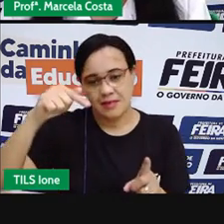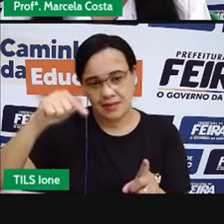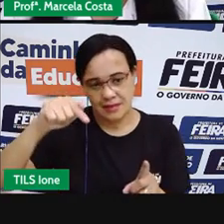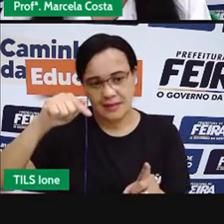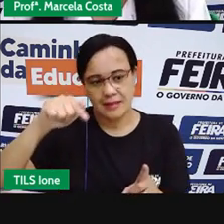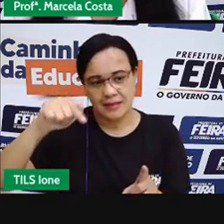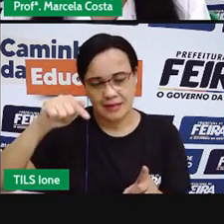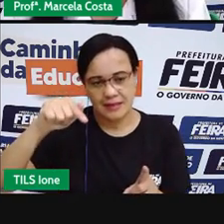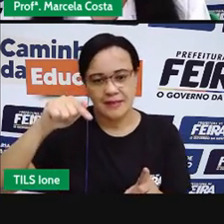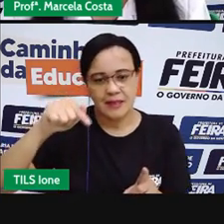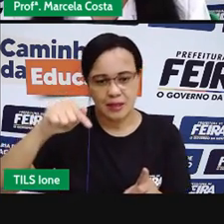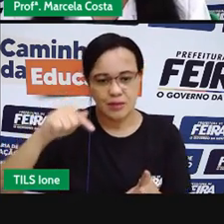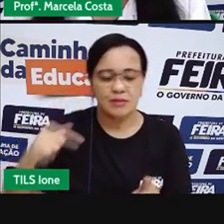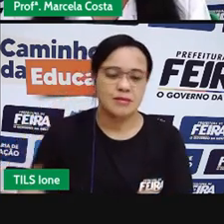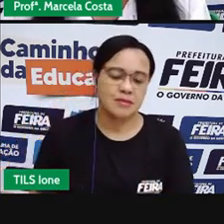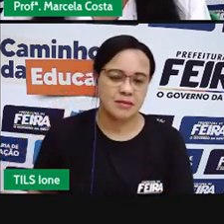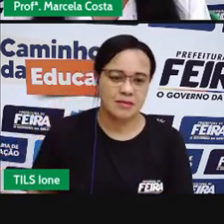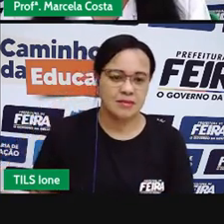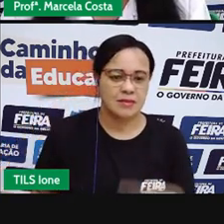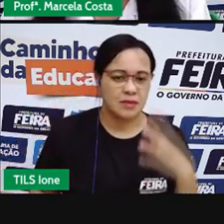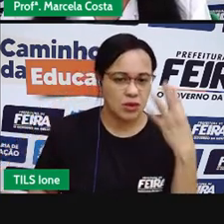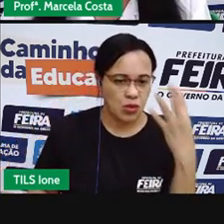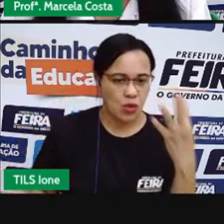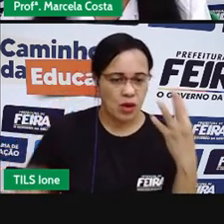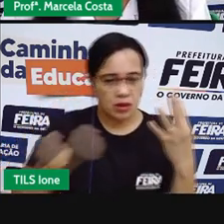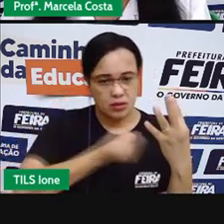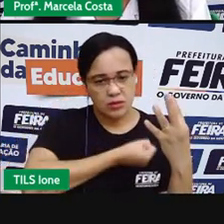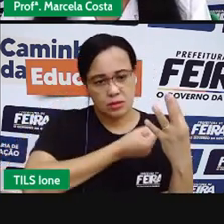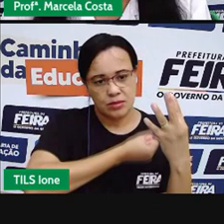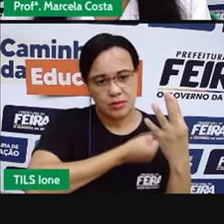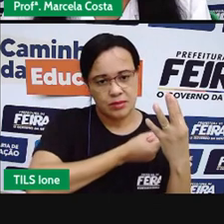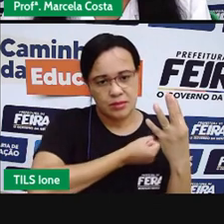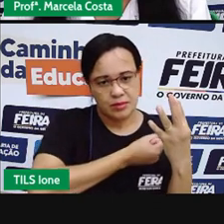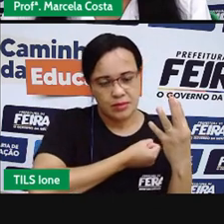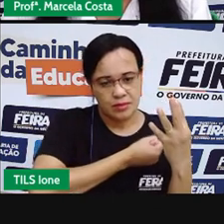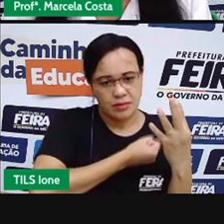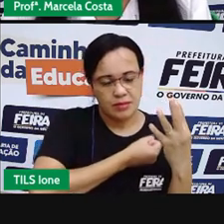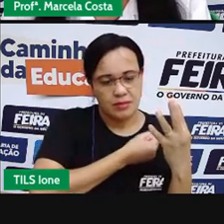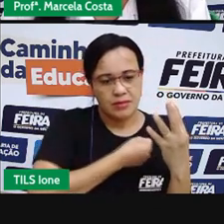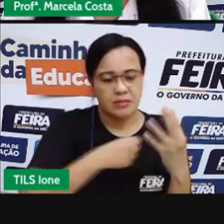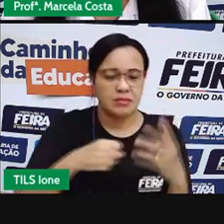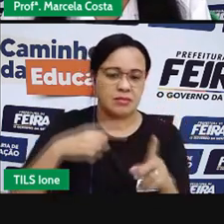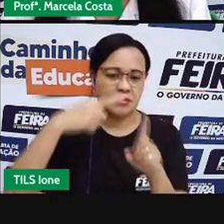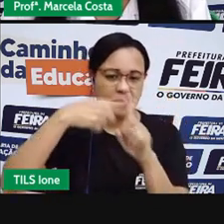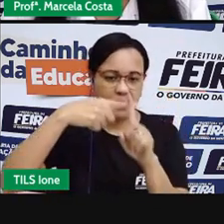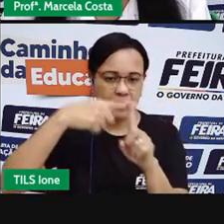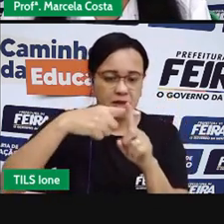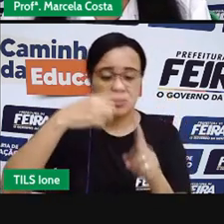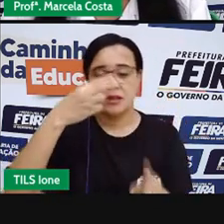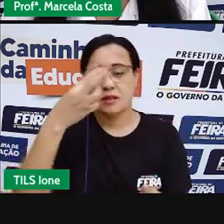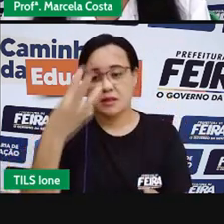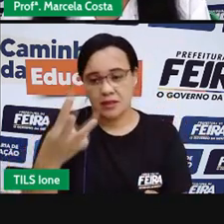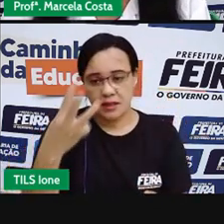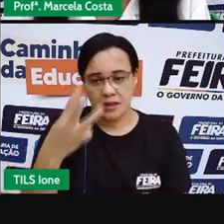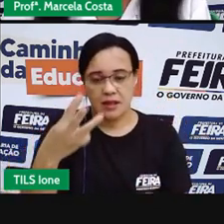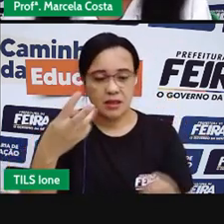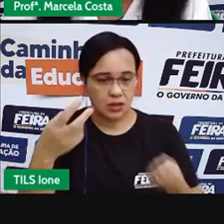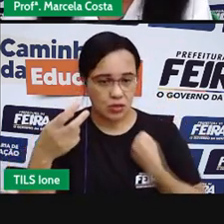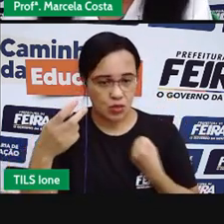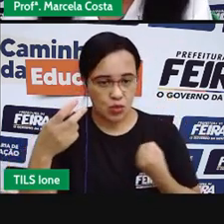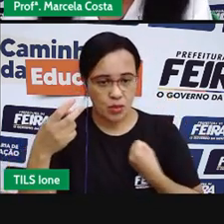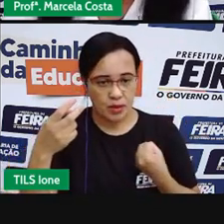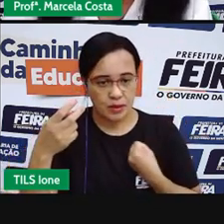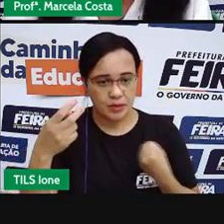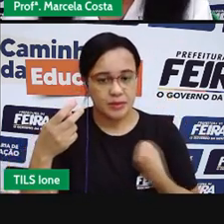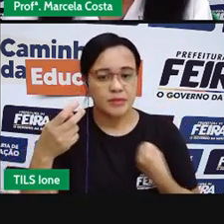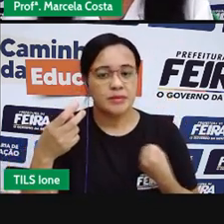Numeral 4, representando 4 ovos, a quantidade 4. Numeral 3, representando aqui a quantidade de